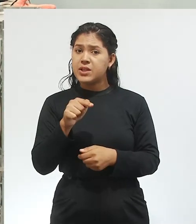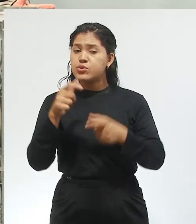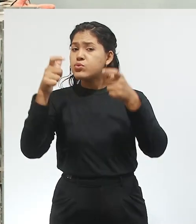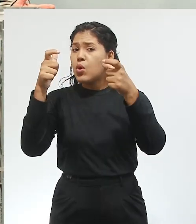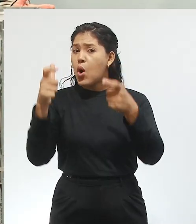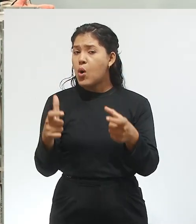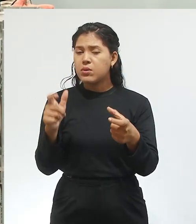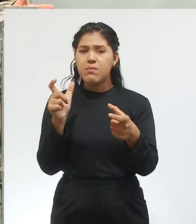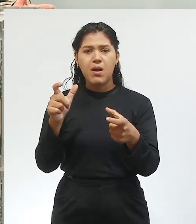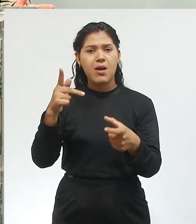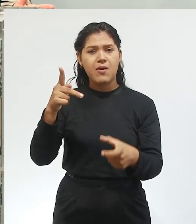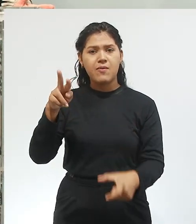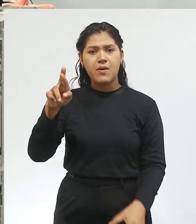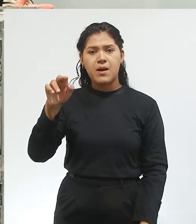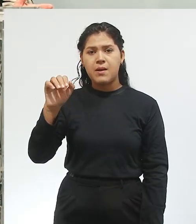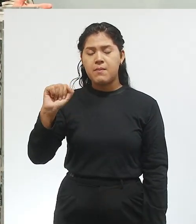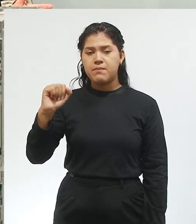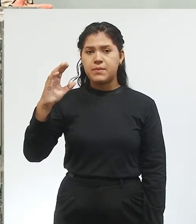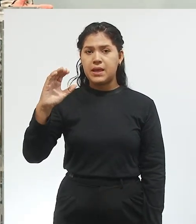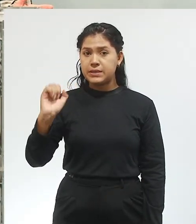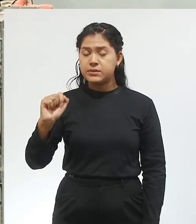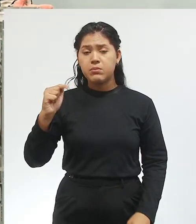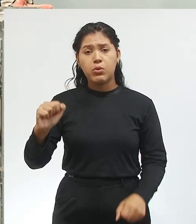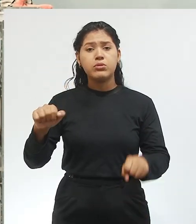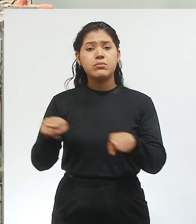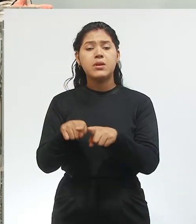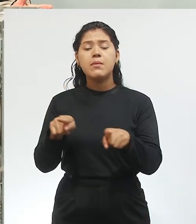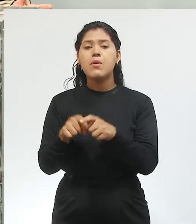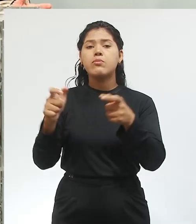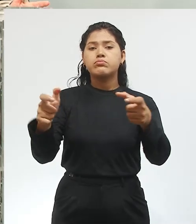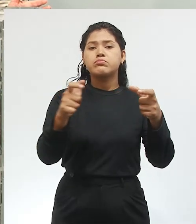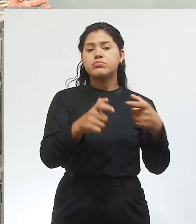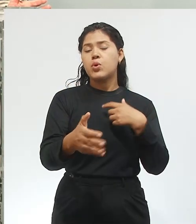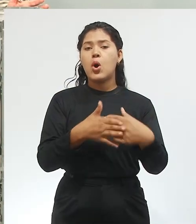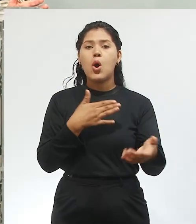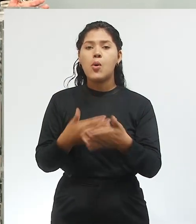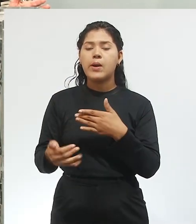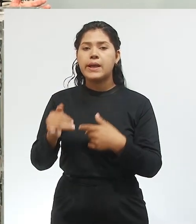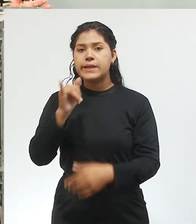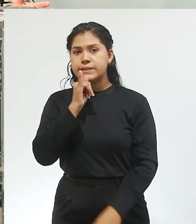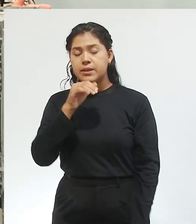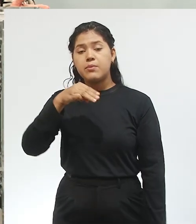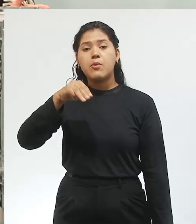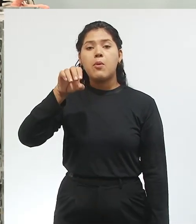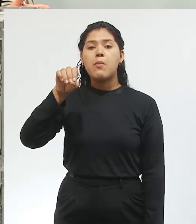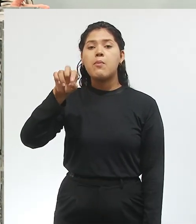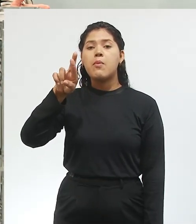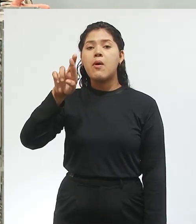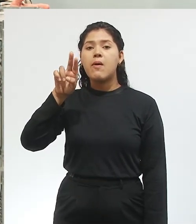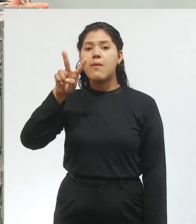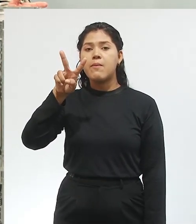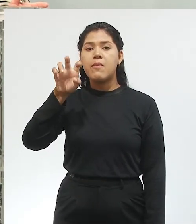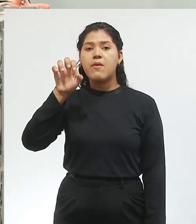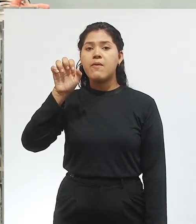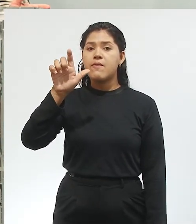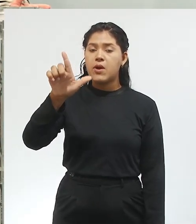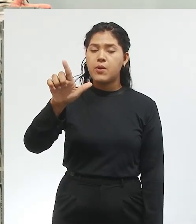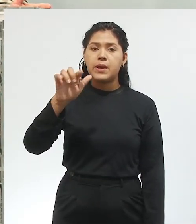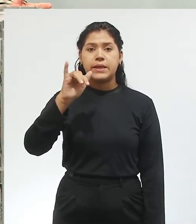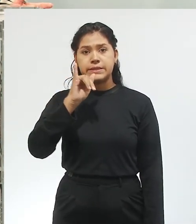Essa praça, ela também pode ser algo móvel, né? Como a gente conhece, aí a gente